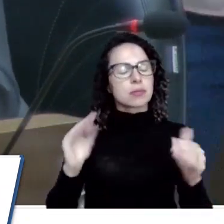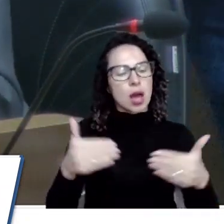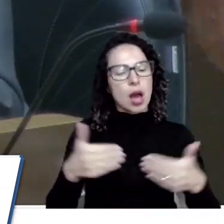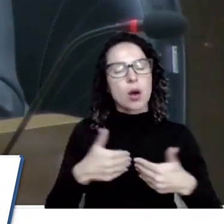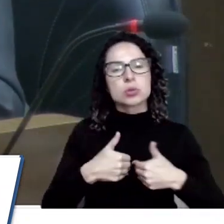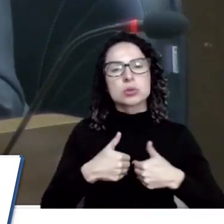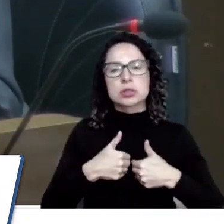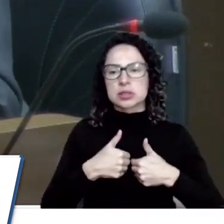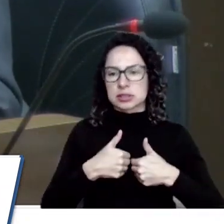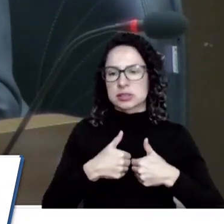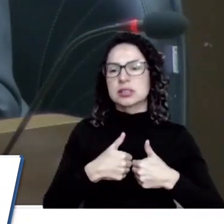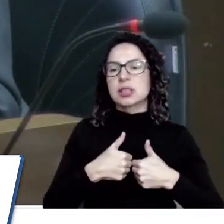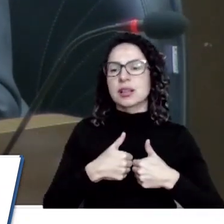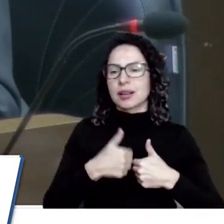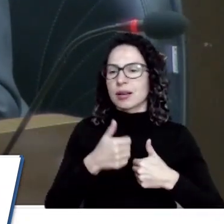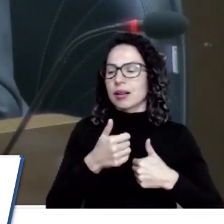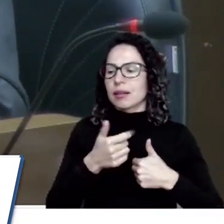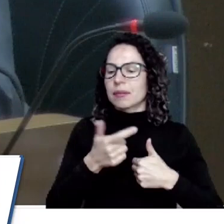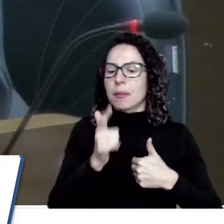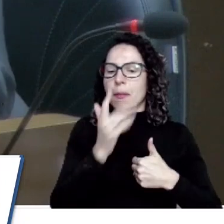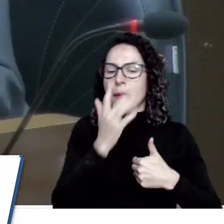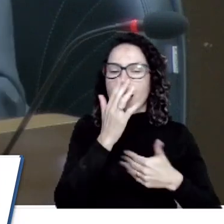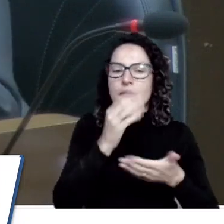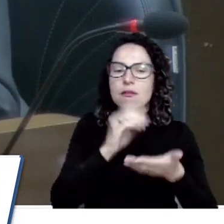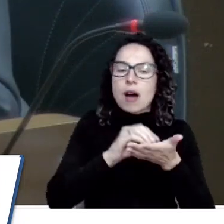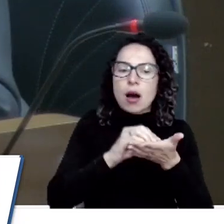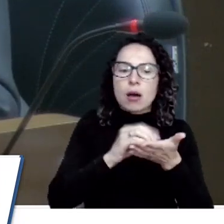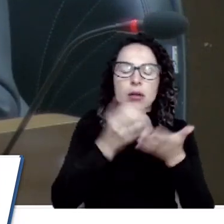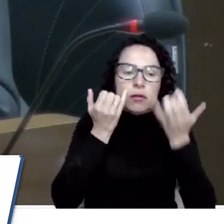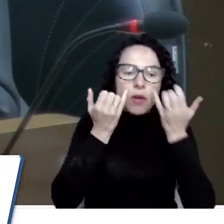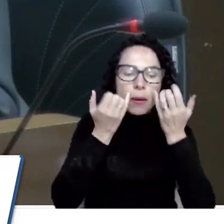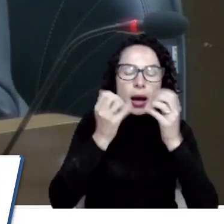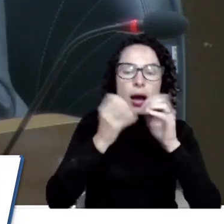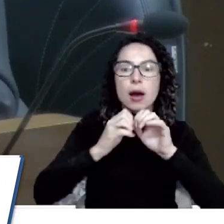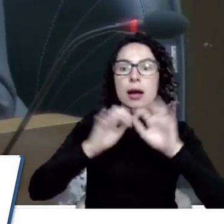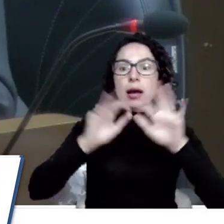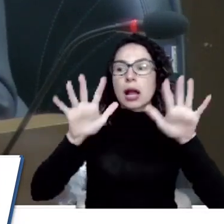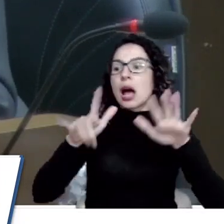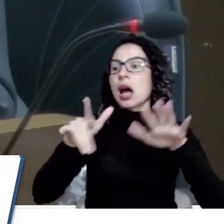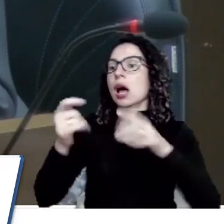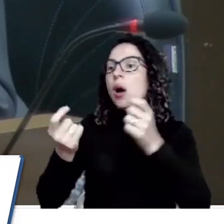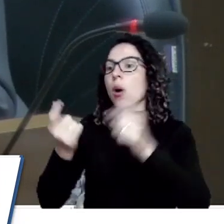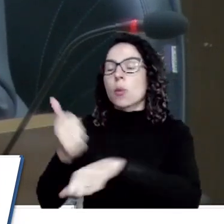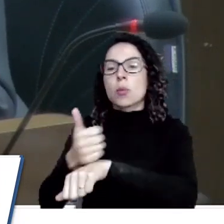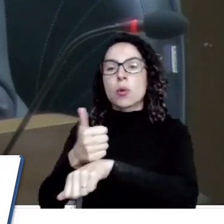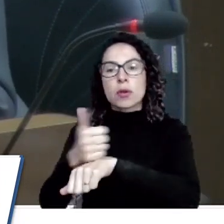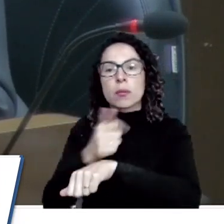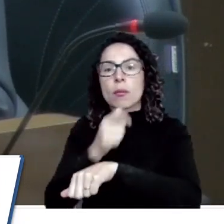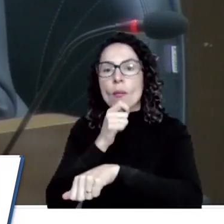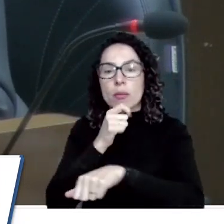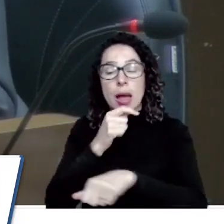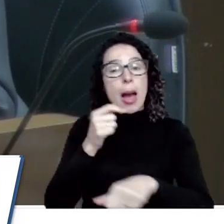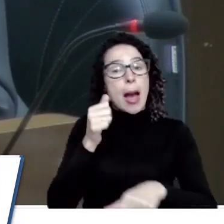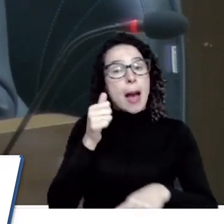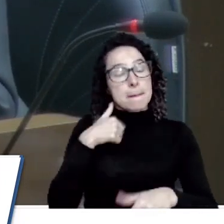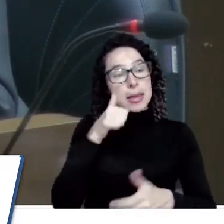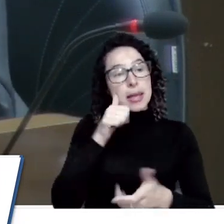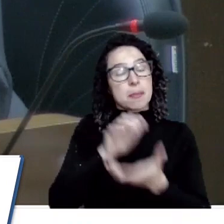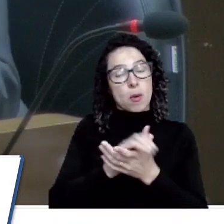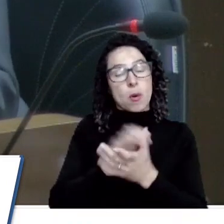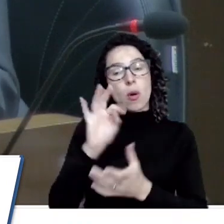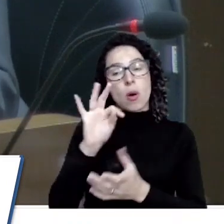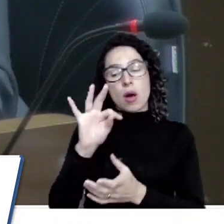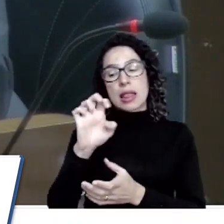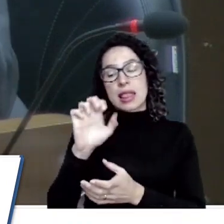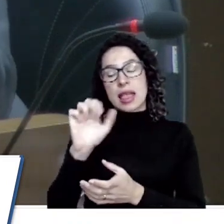ainda é muito desconhecido por alguns profissionais. A minha esposa é terapeuta ocupacional. A gente